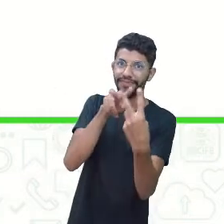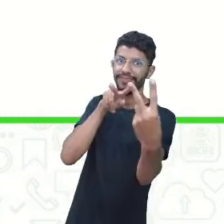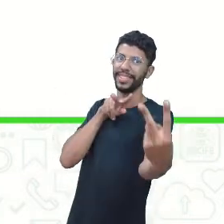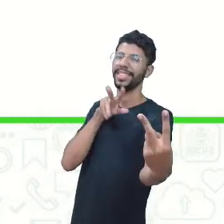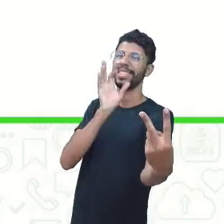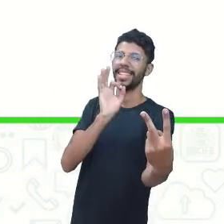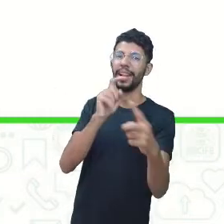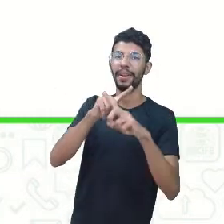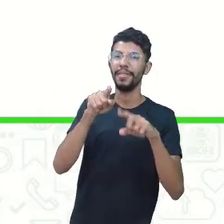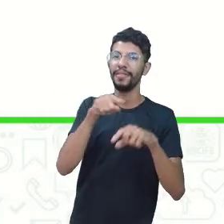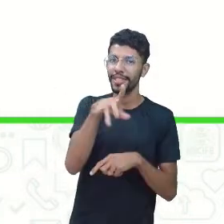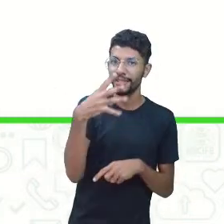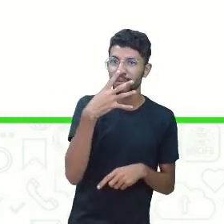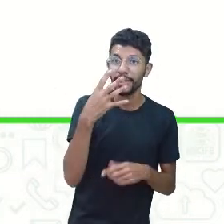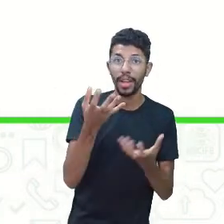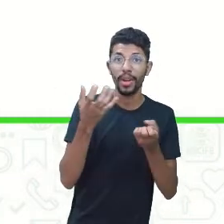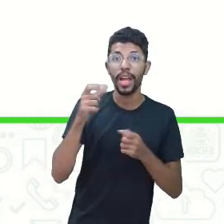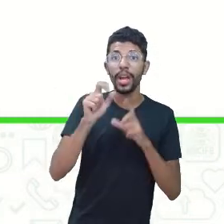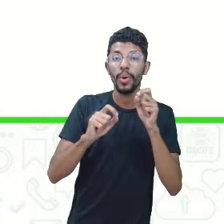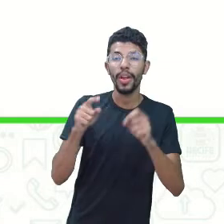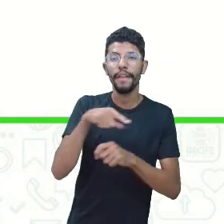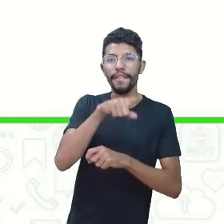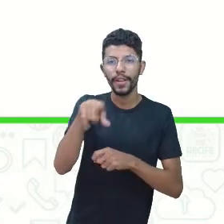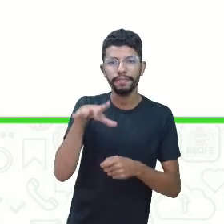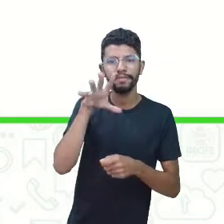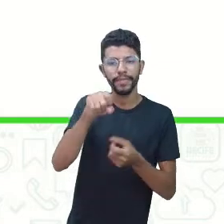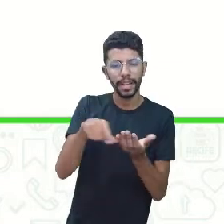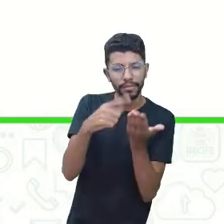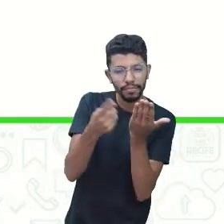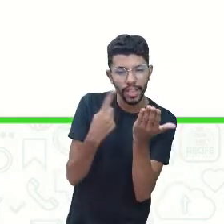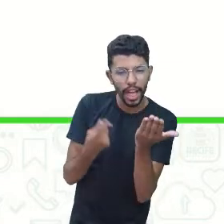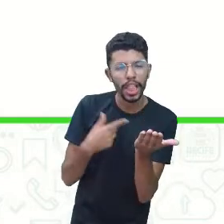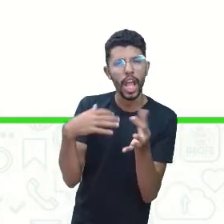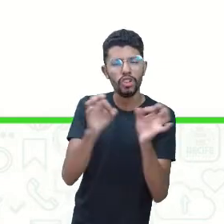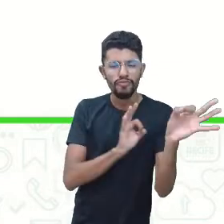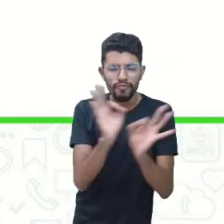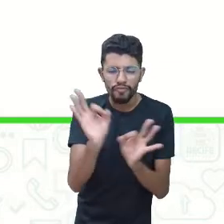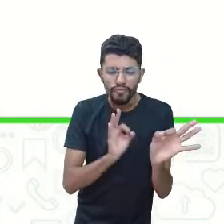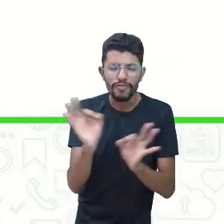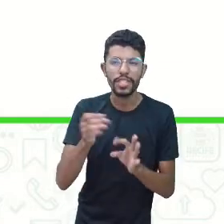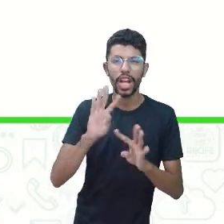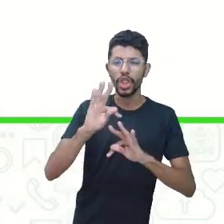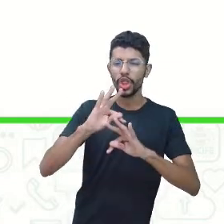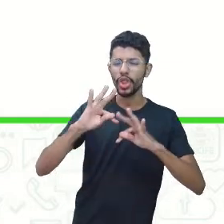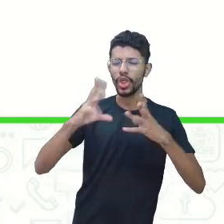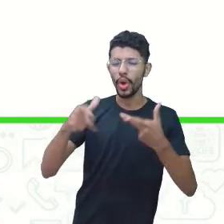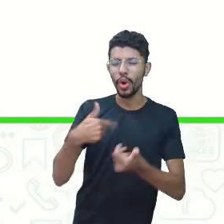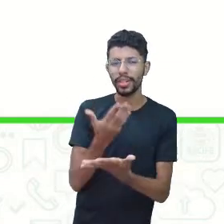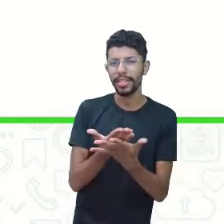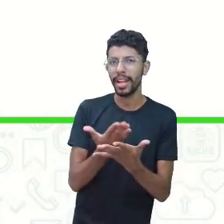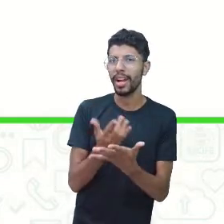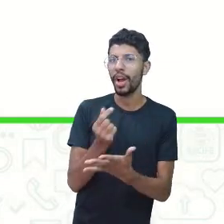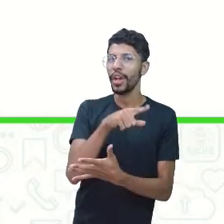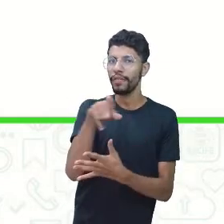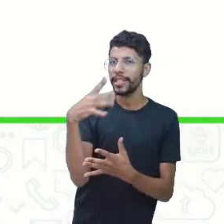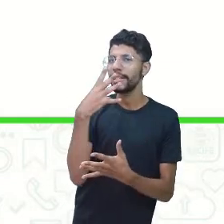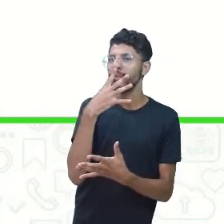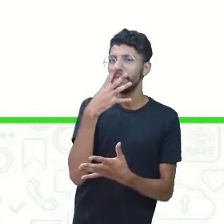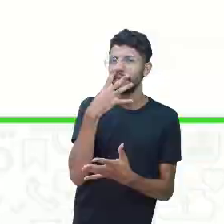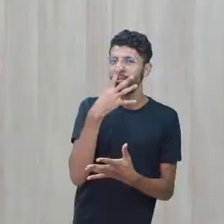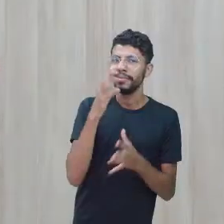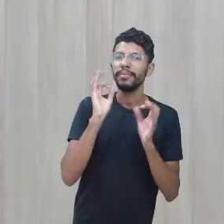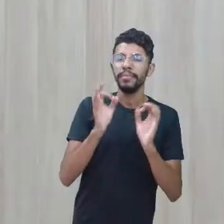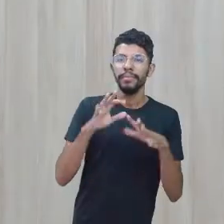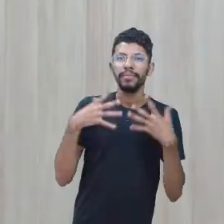quero que vocês peguem o caderno de vocês e que esteja bem organizado com todas as aulas que vocês vêm assistindo.